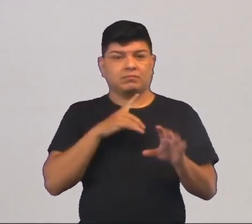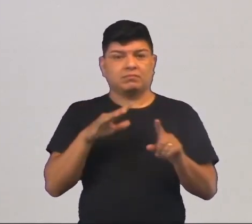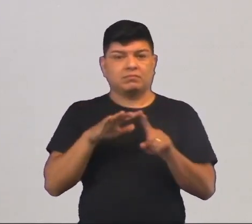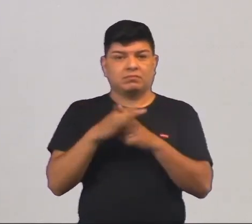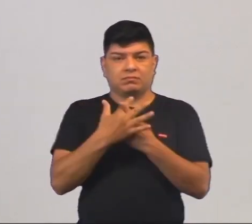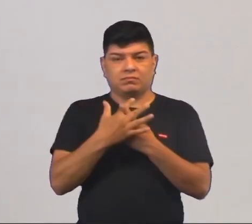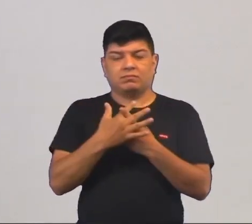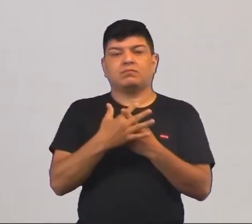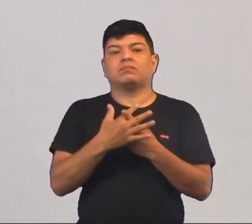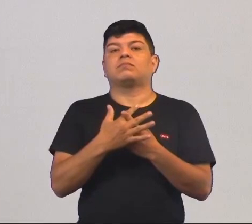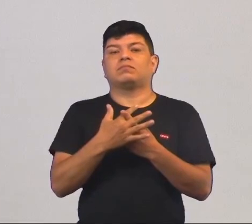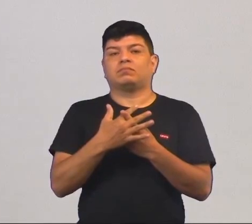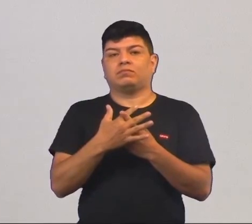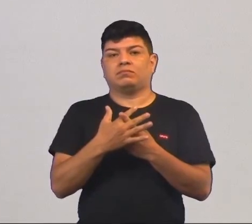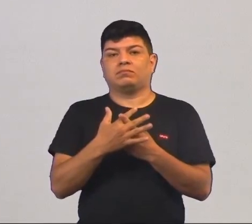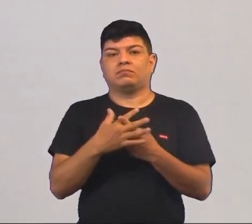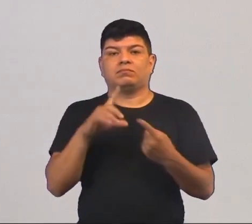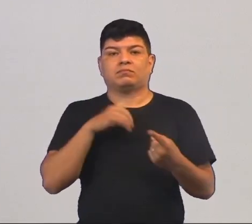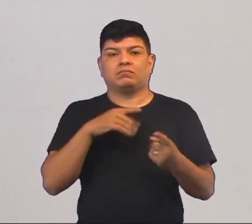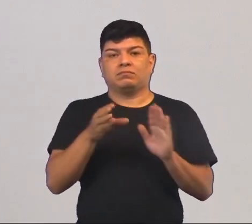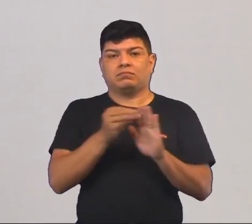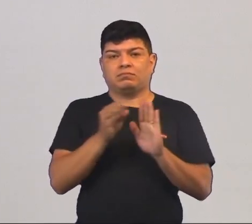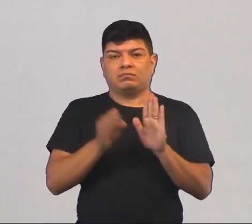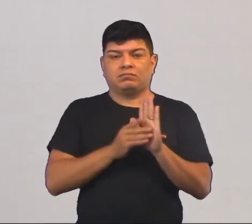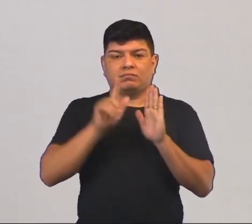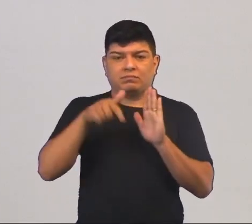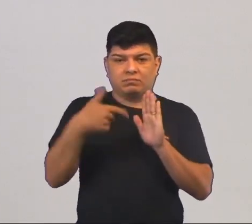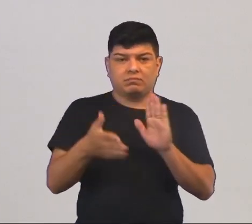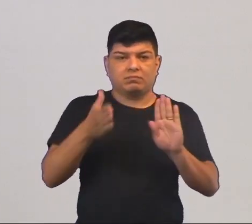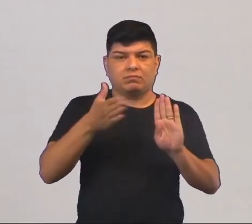do socialismo. Para ter acesso a